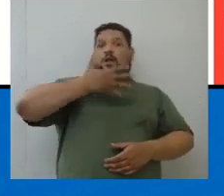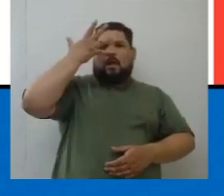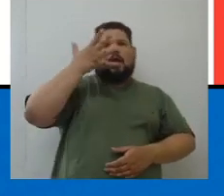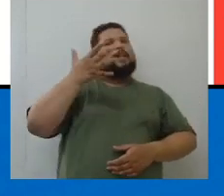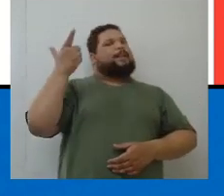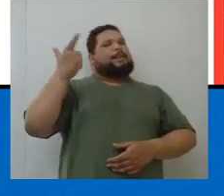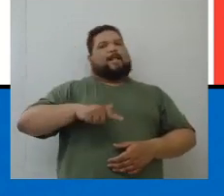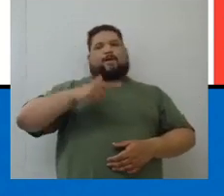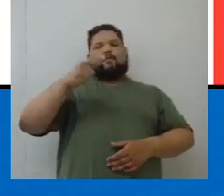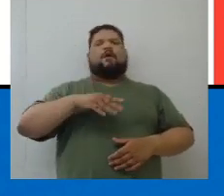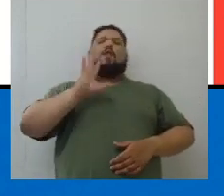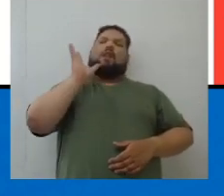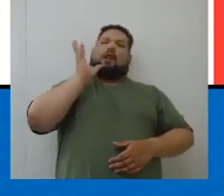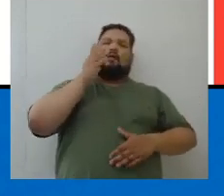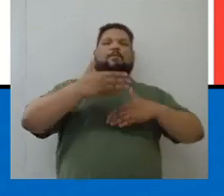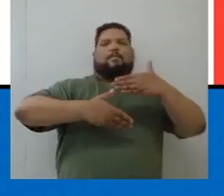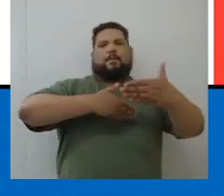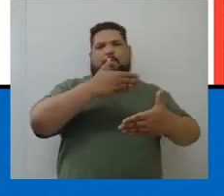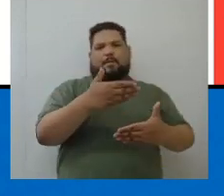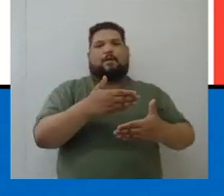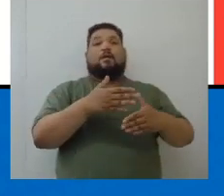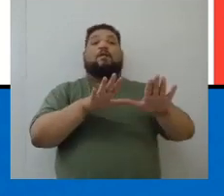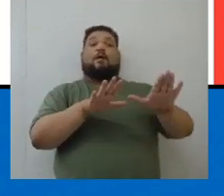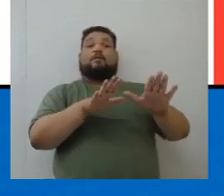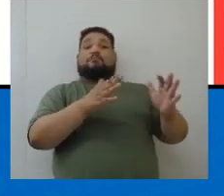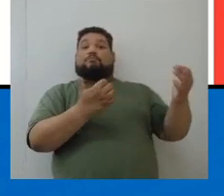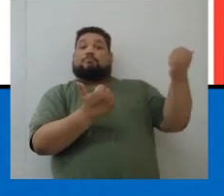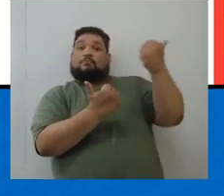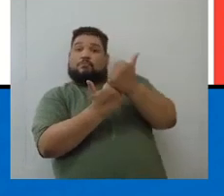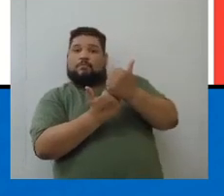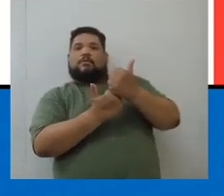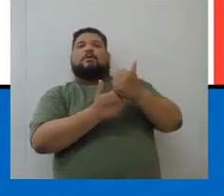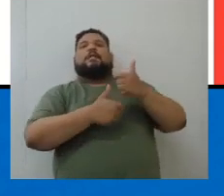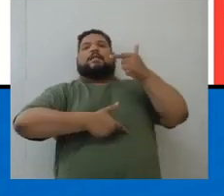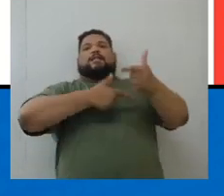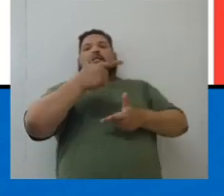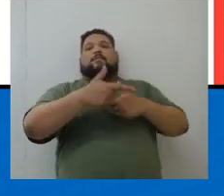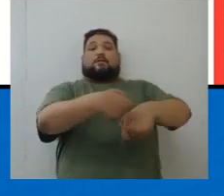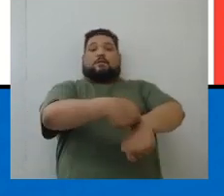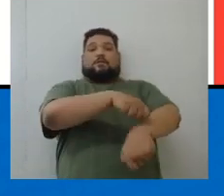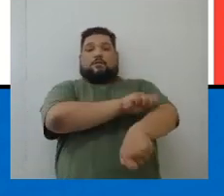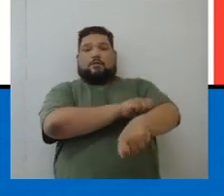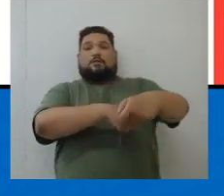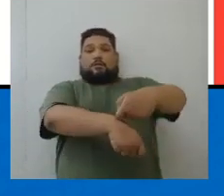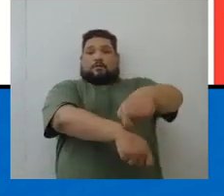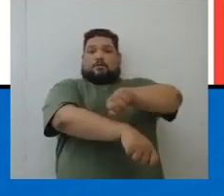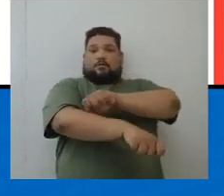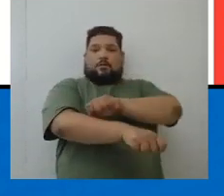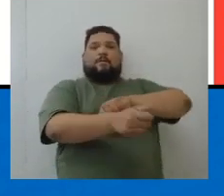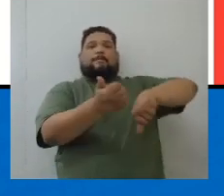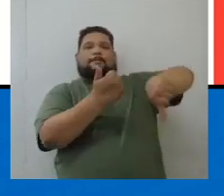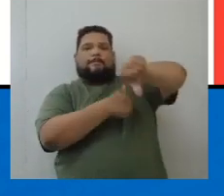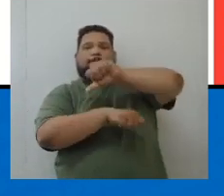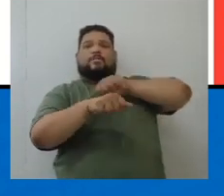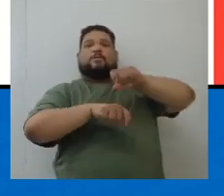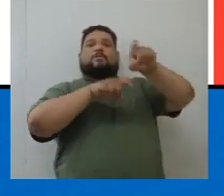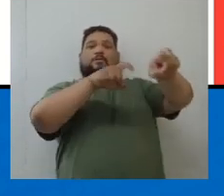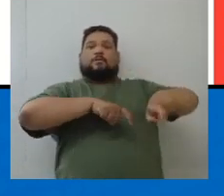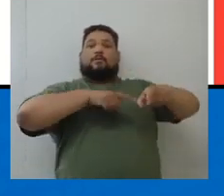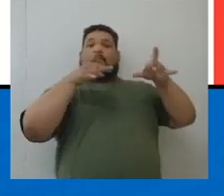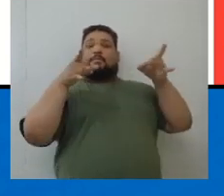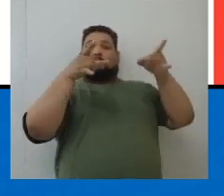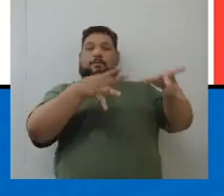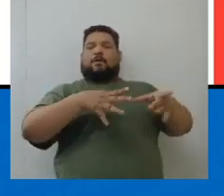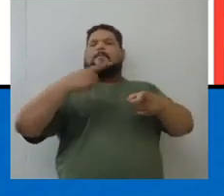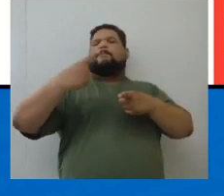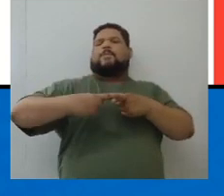Então, eu vou tendo a substituição gradativa da mão de obra, que vai sair da zona rural. Por quê?